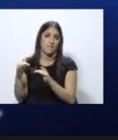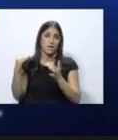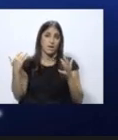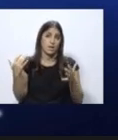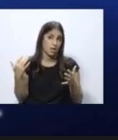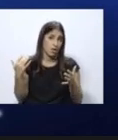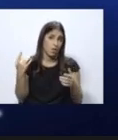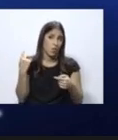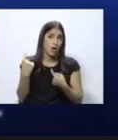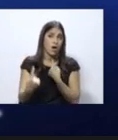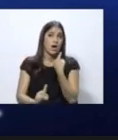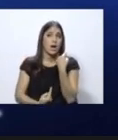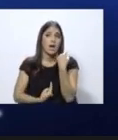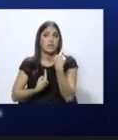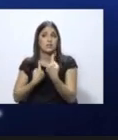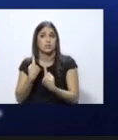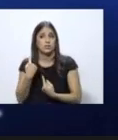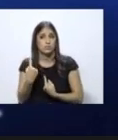quando,